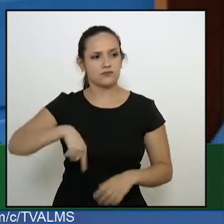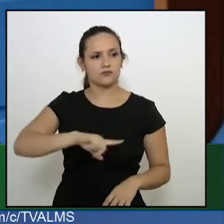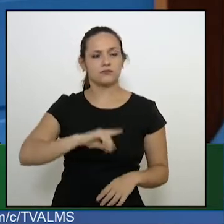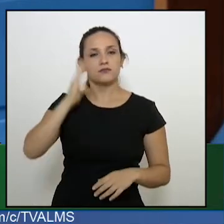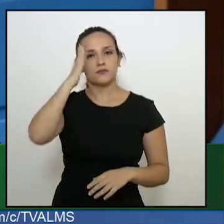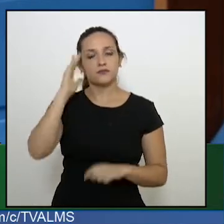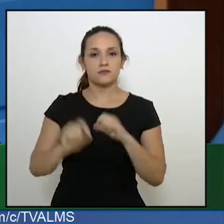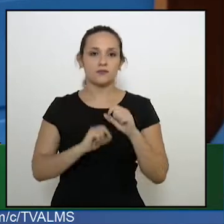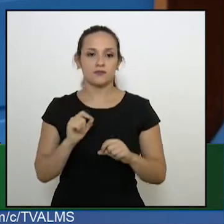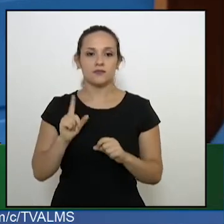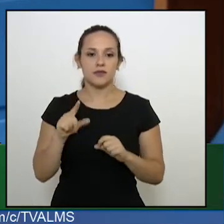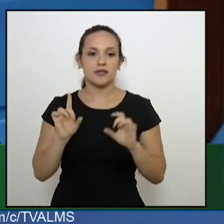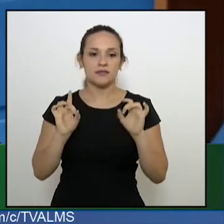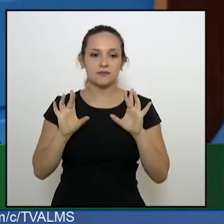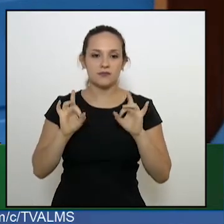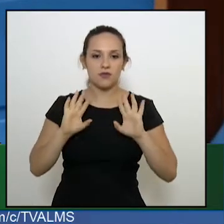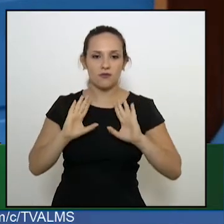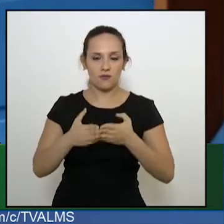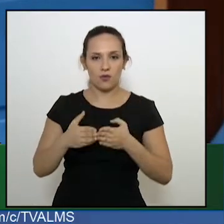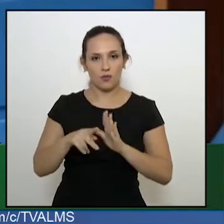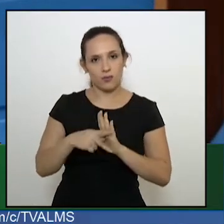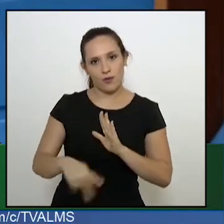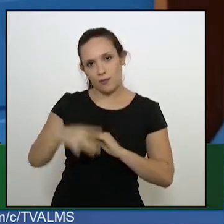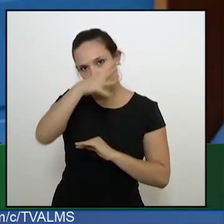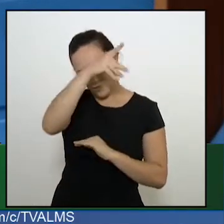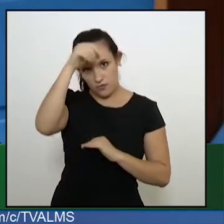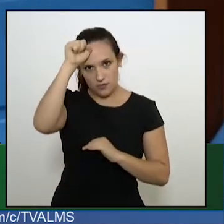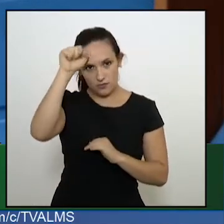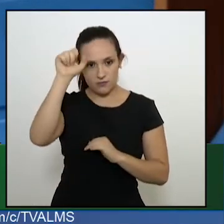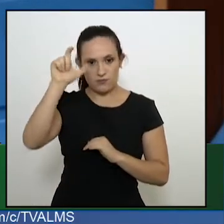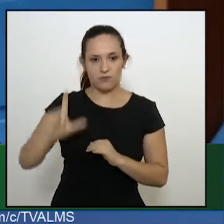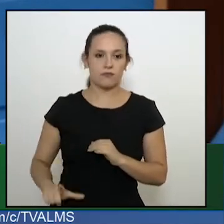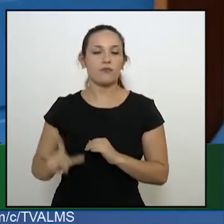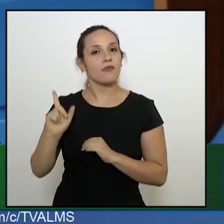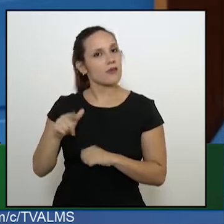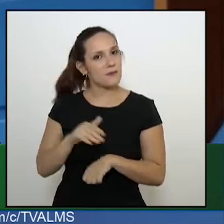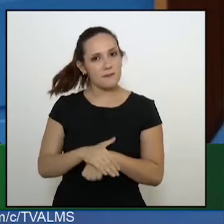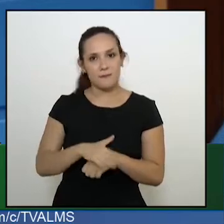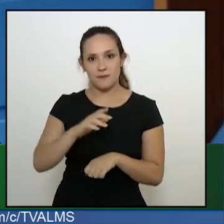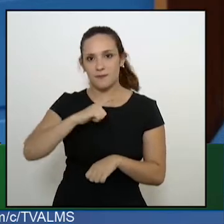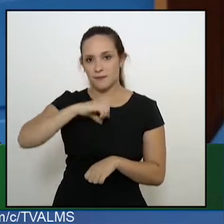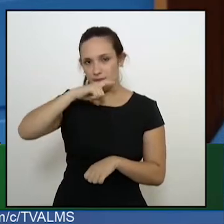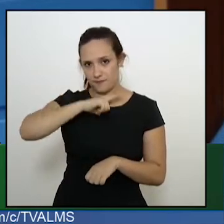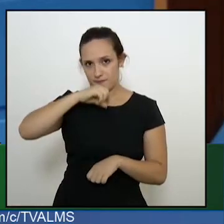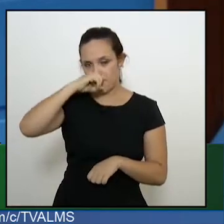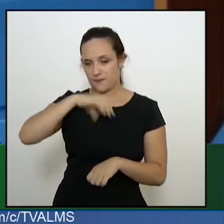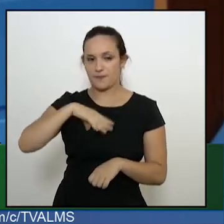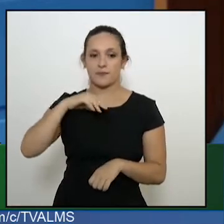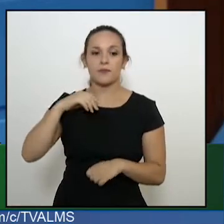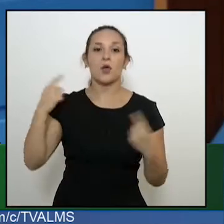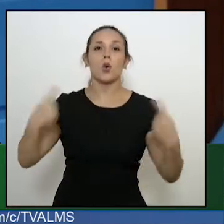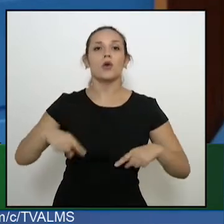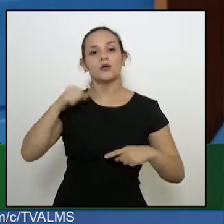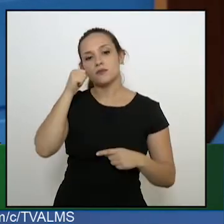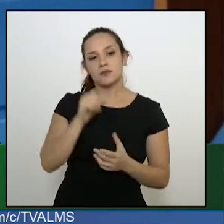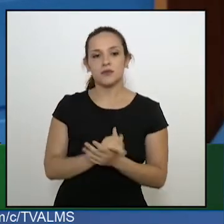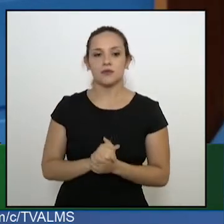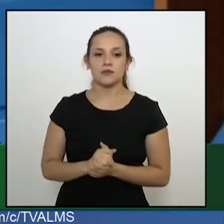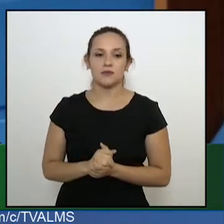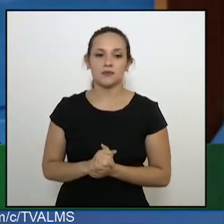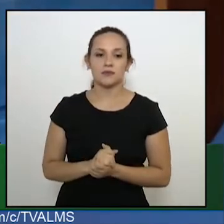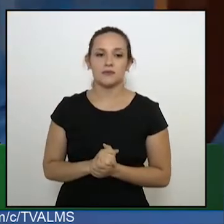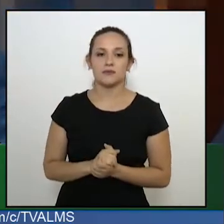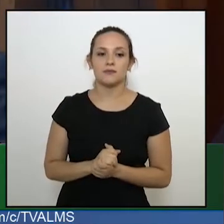dessa particularidade infeliz do Estado de Mato Grosso do Sul ser um dos maiores índices de violência contra a mulher, mas,